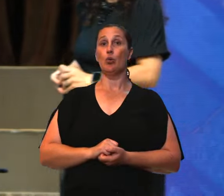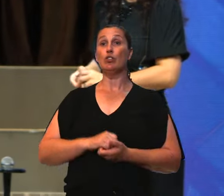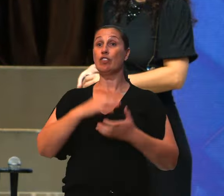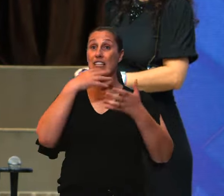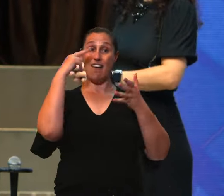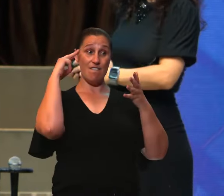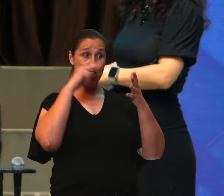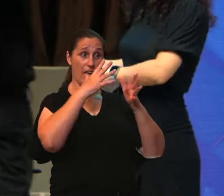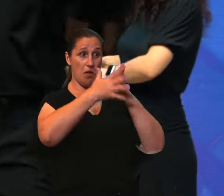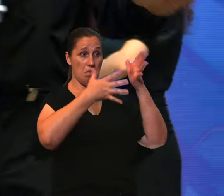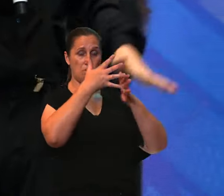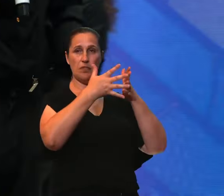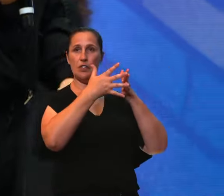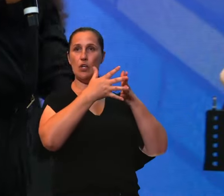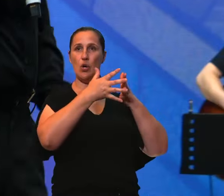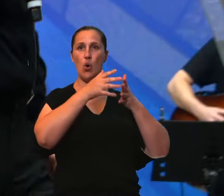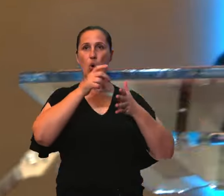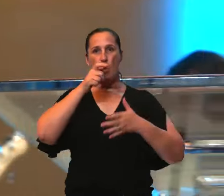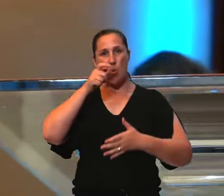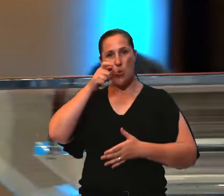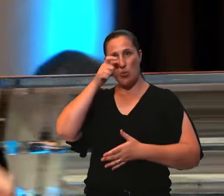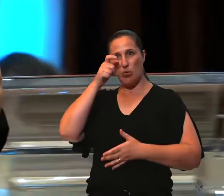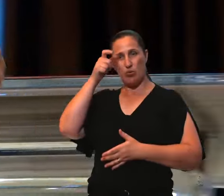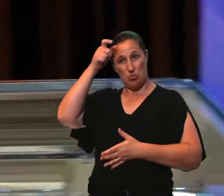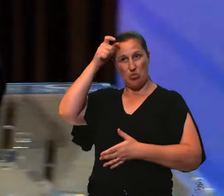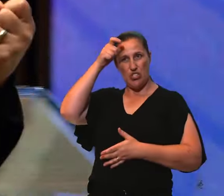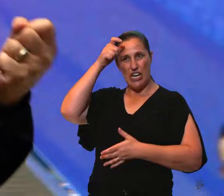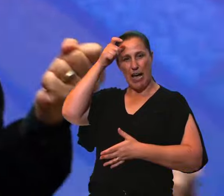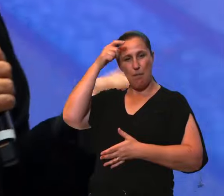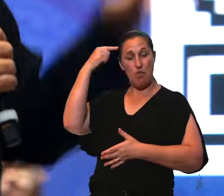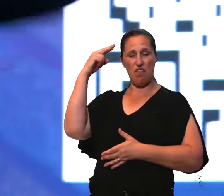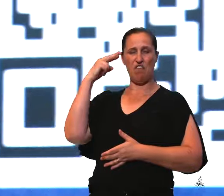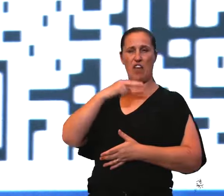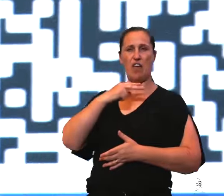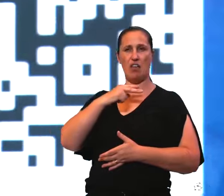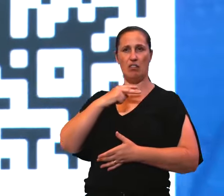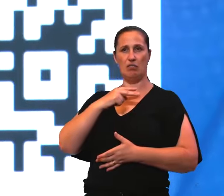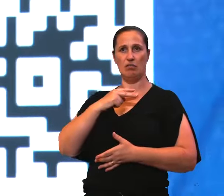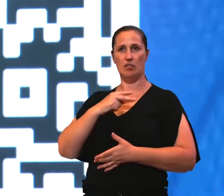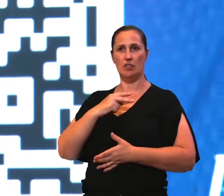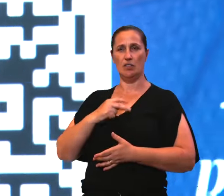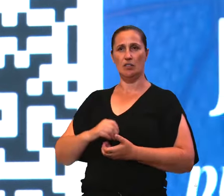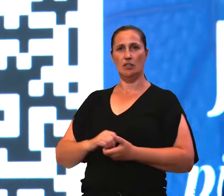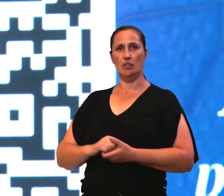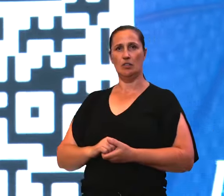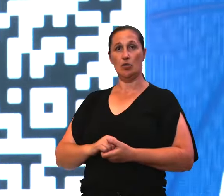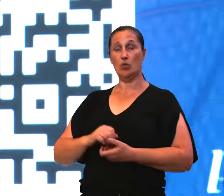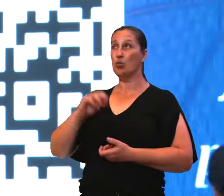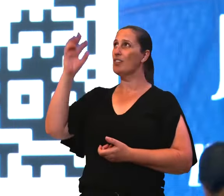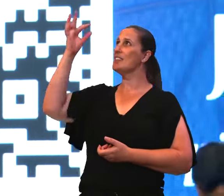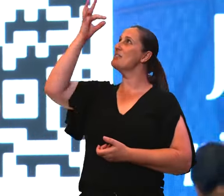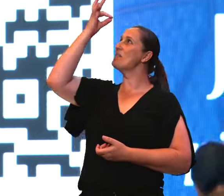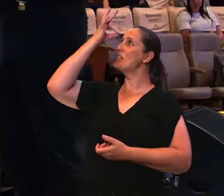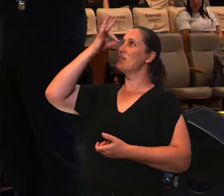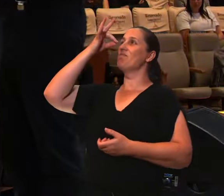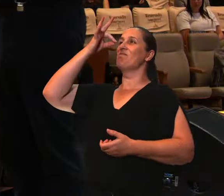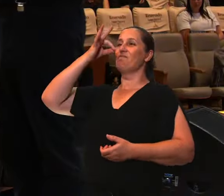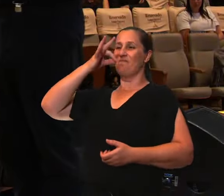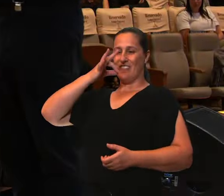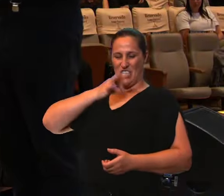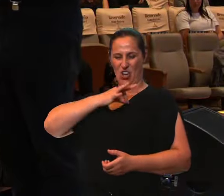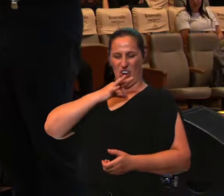voz o inferno ouve e fica derrotado para sempre na sua vida quando você ouve a tua voz o Espírito de Deus já entrou no teu coração e está te dando